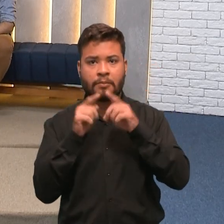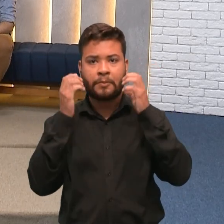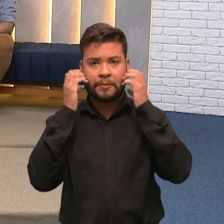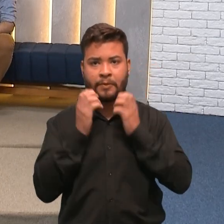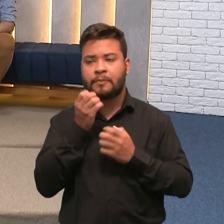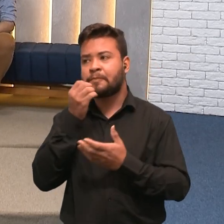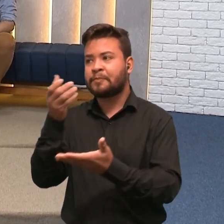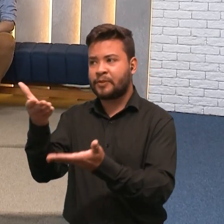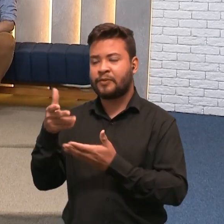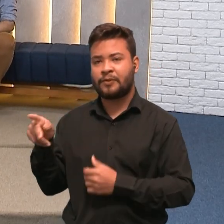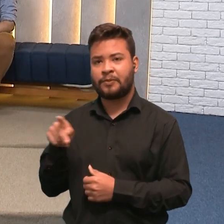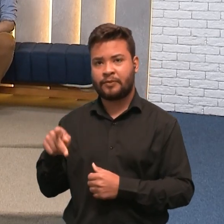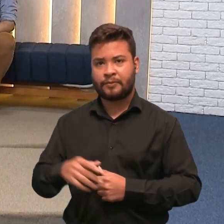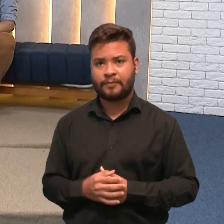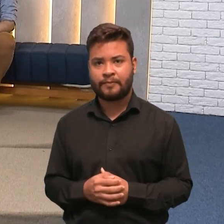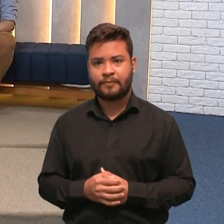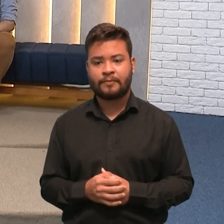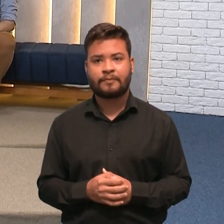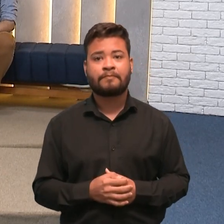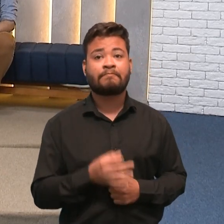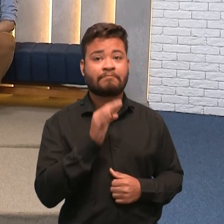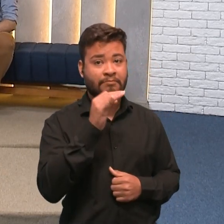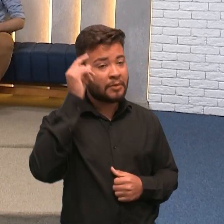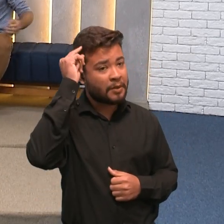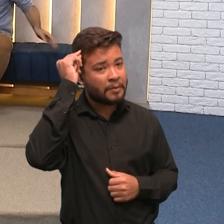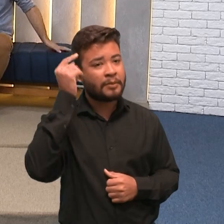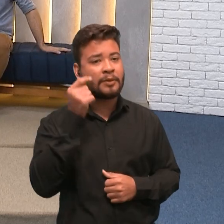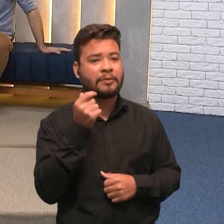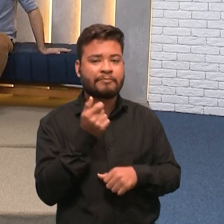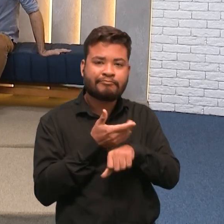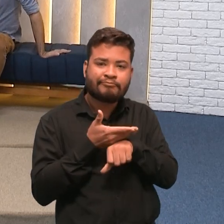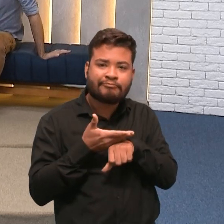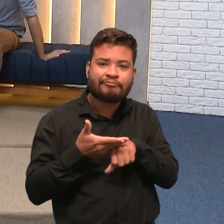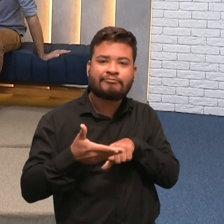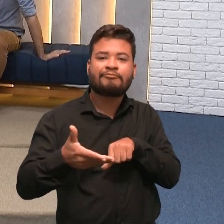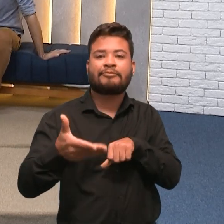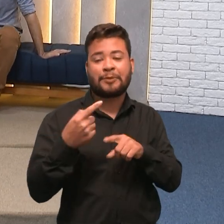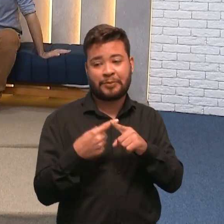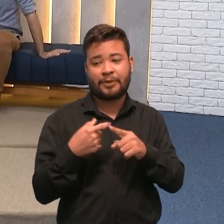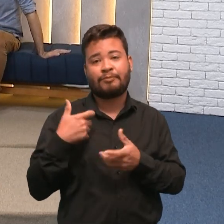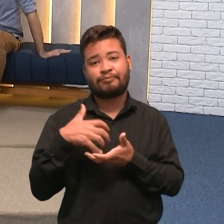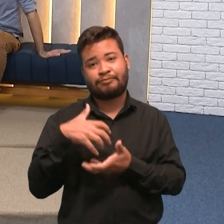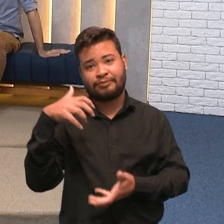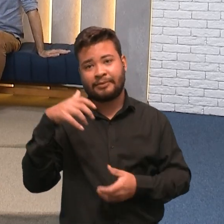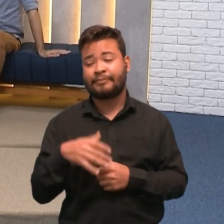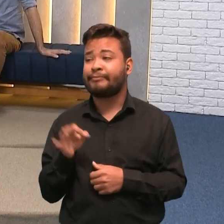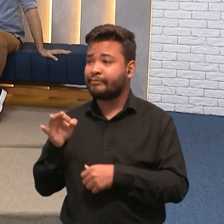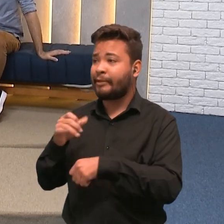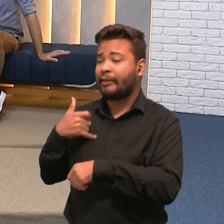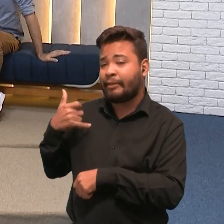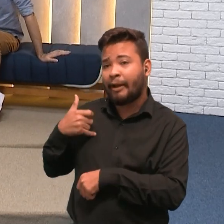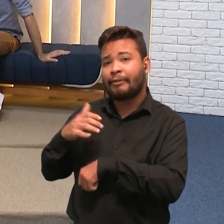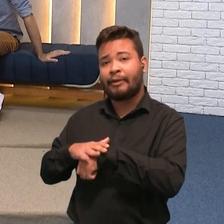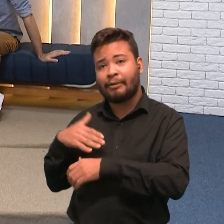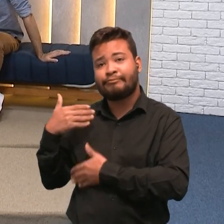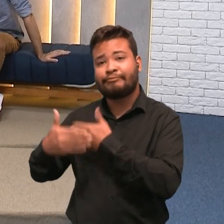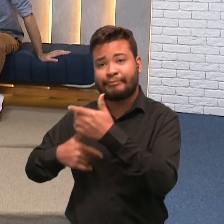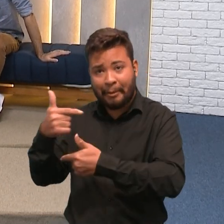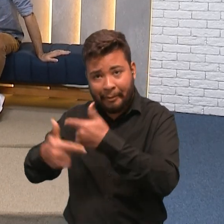Seja bem-vindo, professor. Cabelos já ficando grisalhos por conta da idade. Da idade, do tempo, do trabalho também, né,